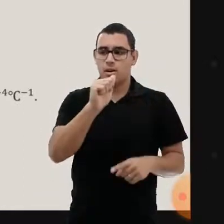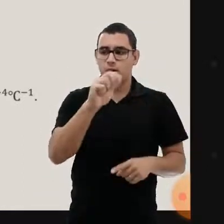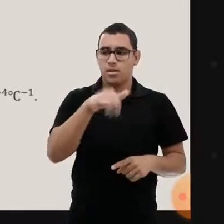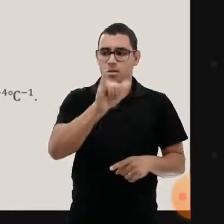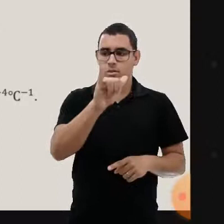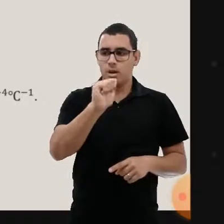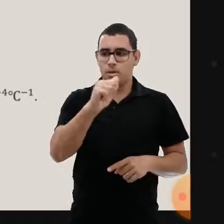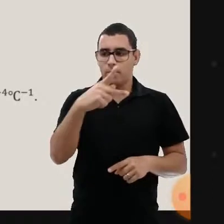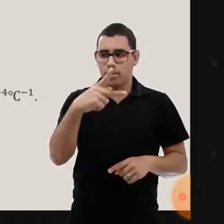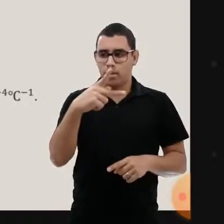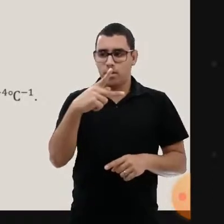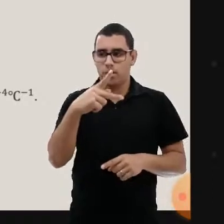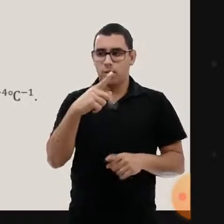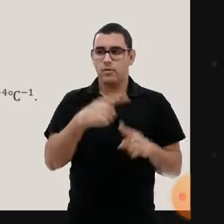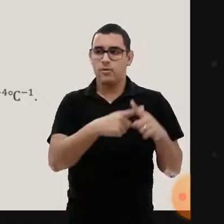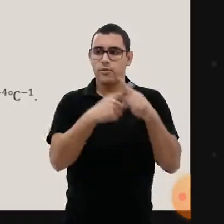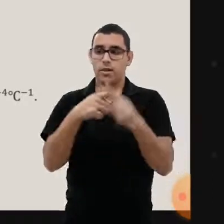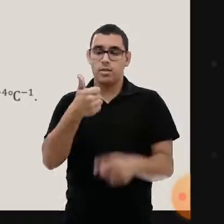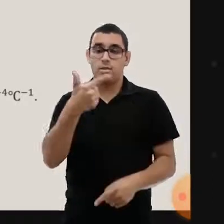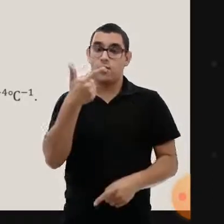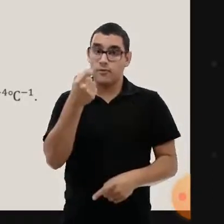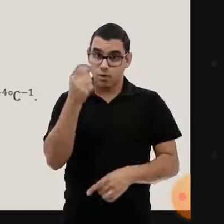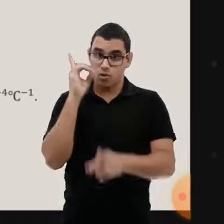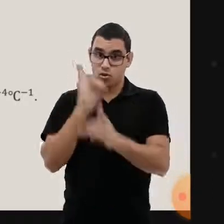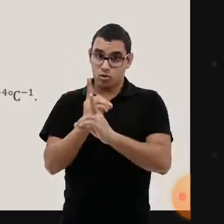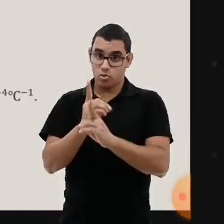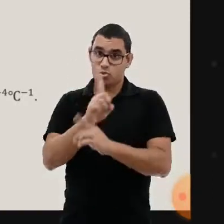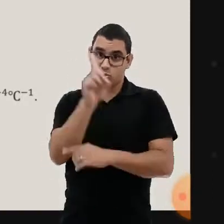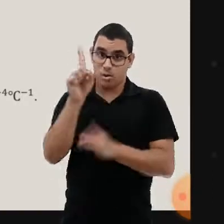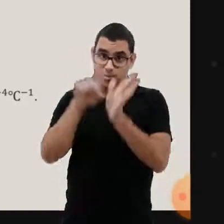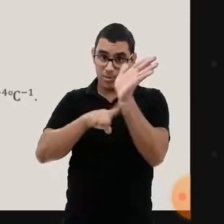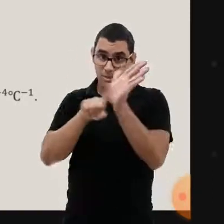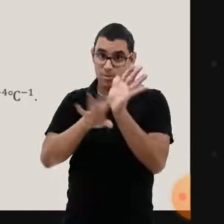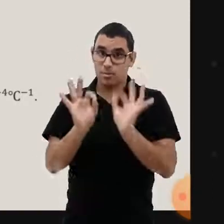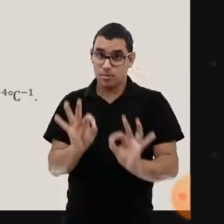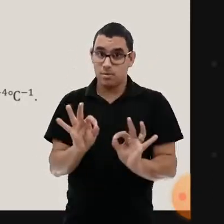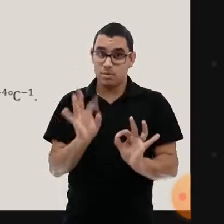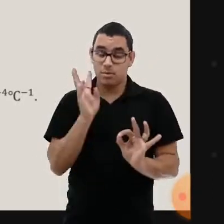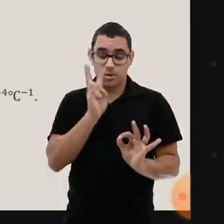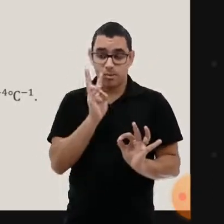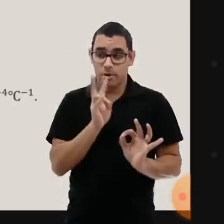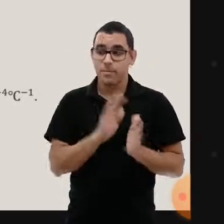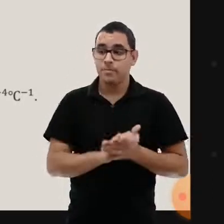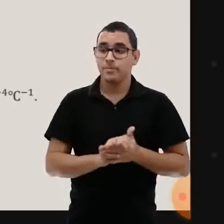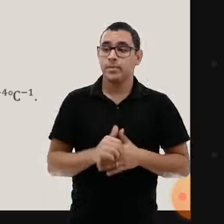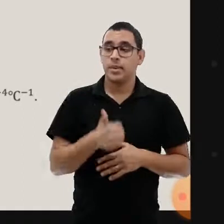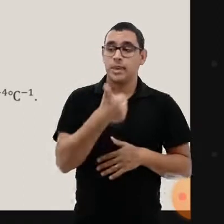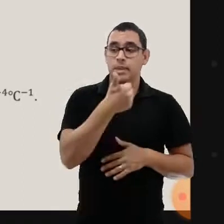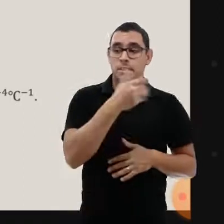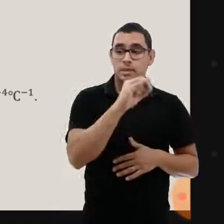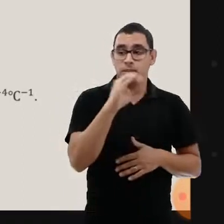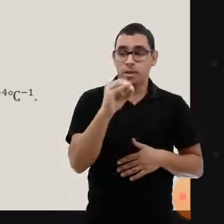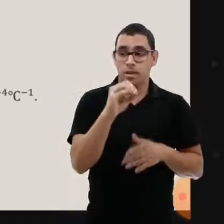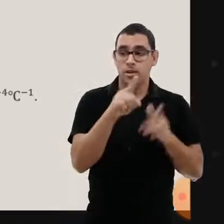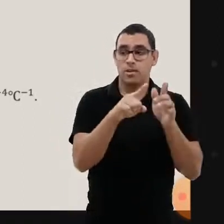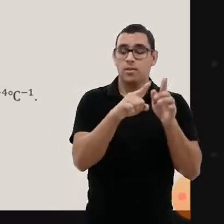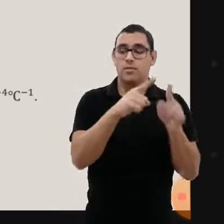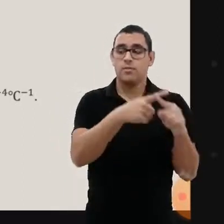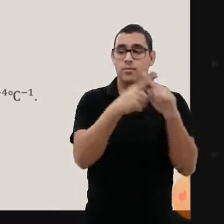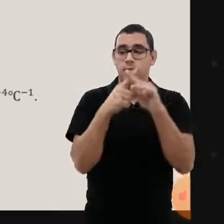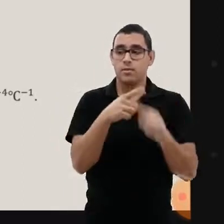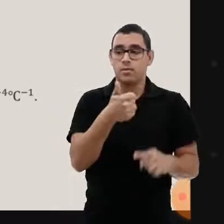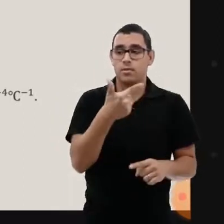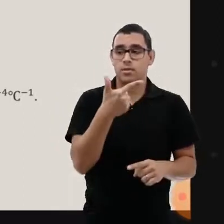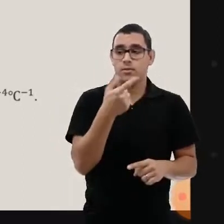de 120 graus. Organizando nossa continha, nós vamos ter que 100